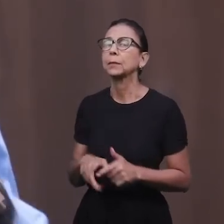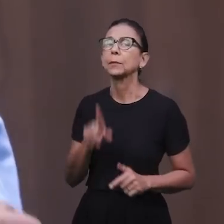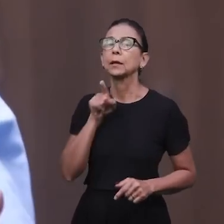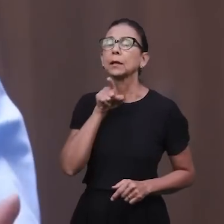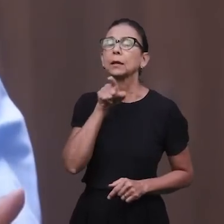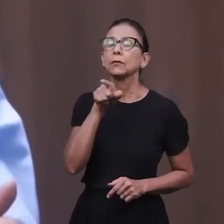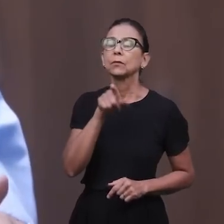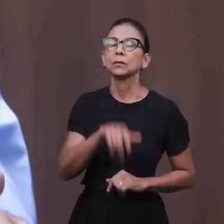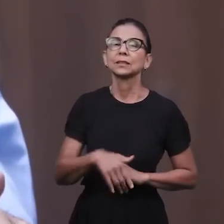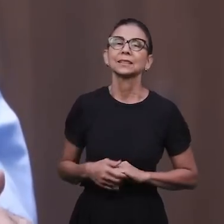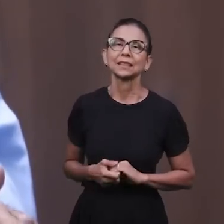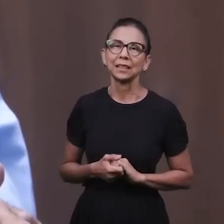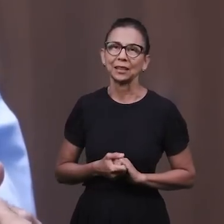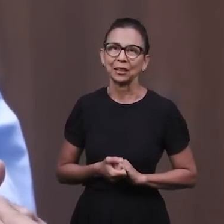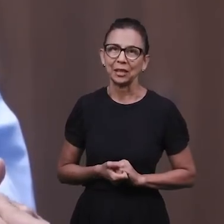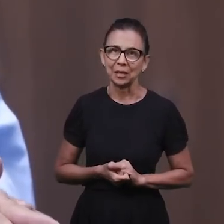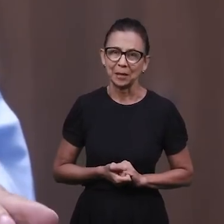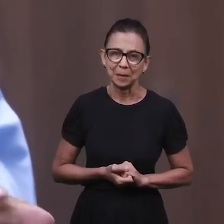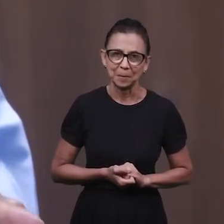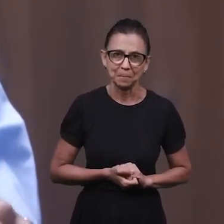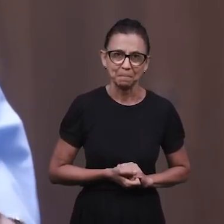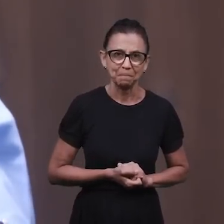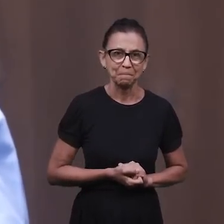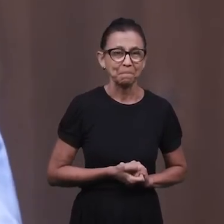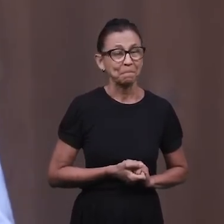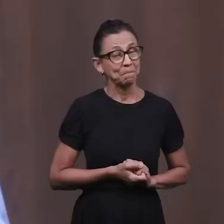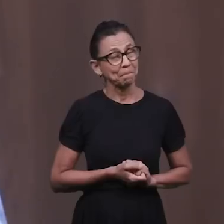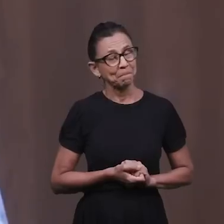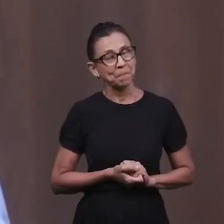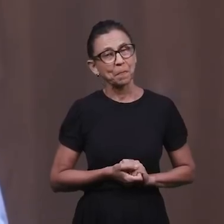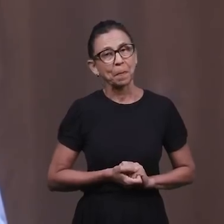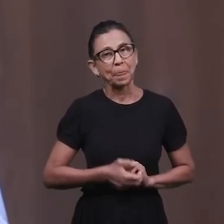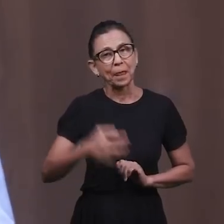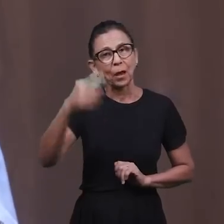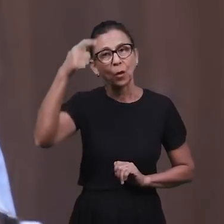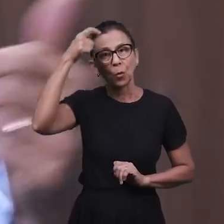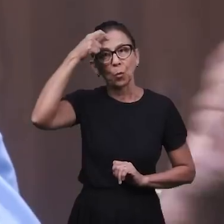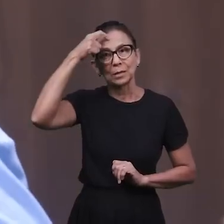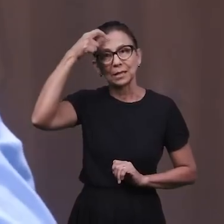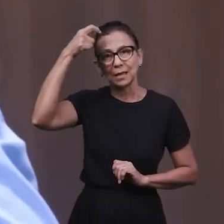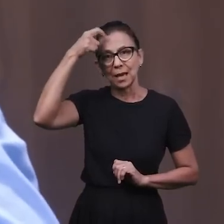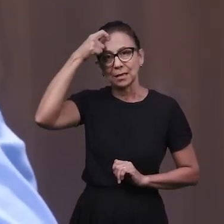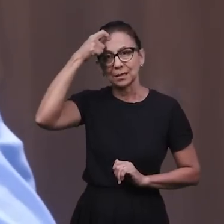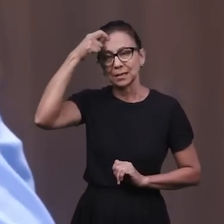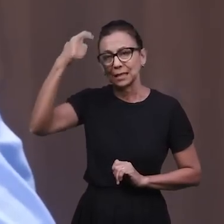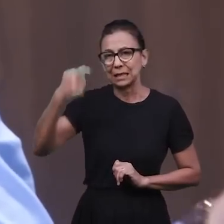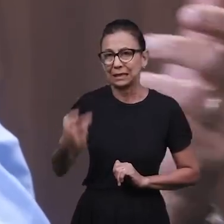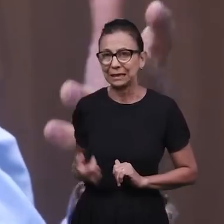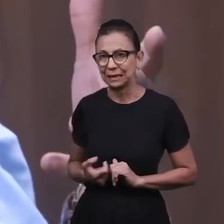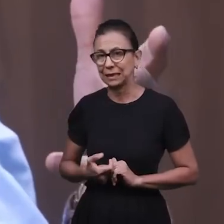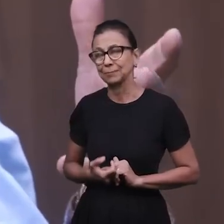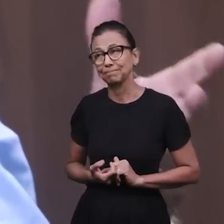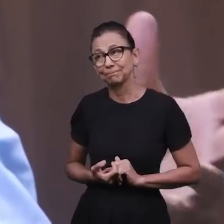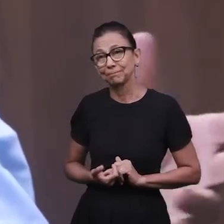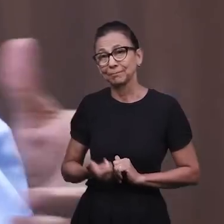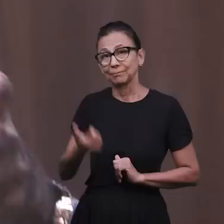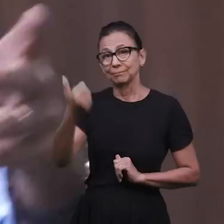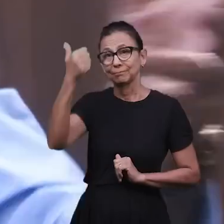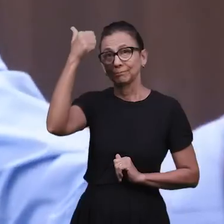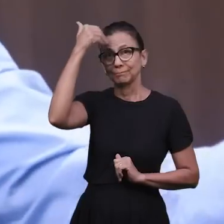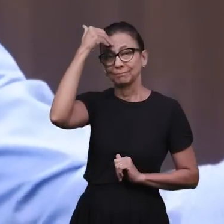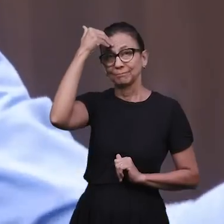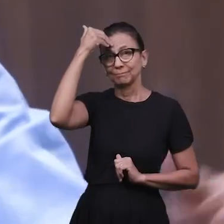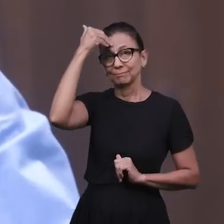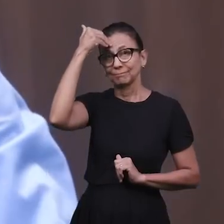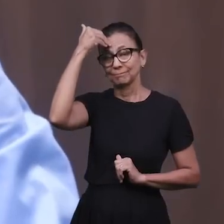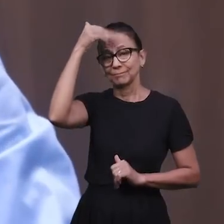a fé era atingida, a salvação, o ímpio que via de fora, os irmãos brigando. Estão brigando por causa de que não, porque esse um